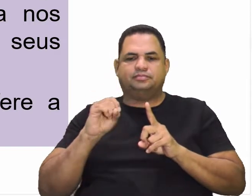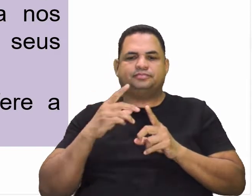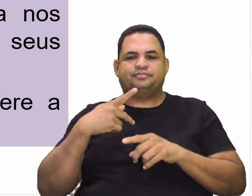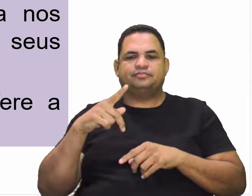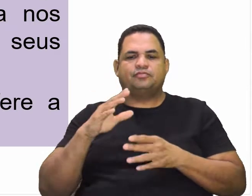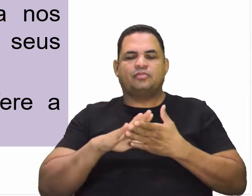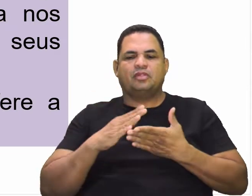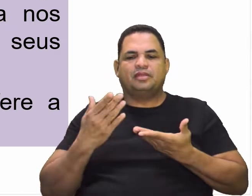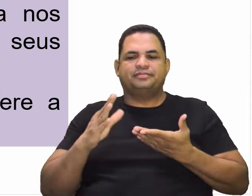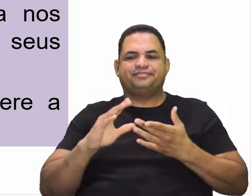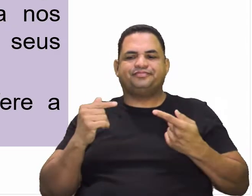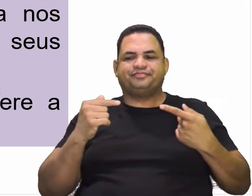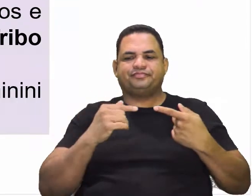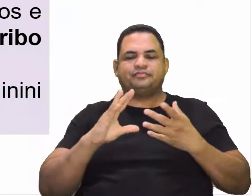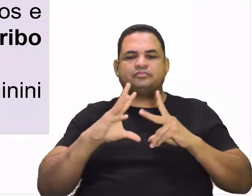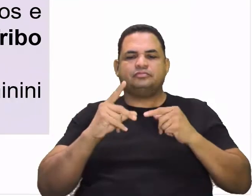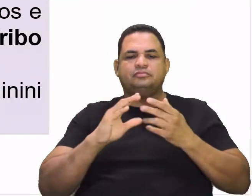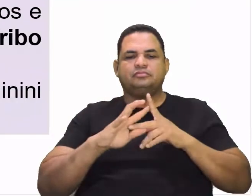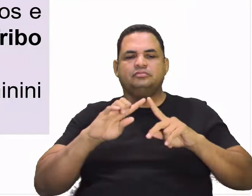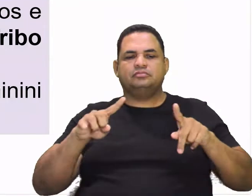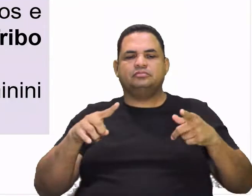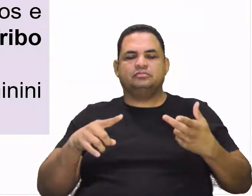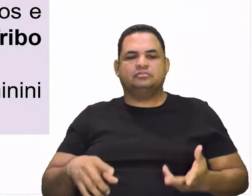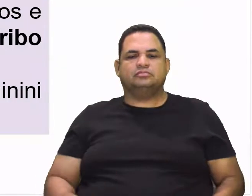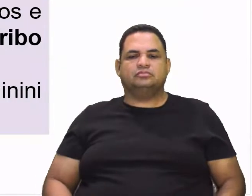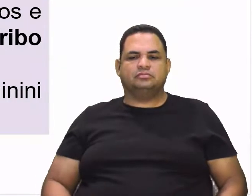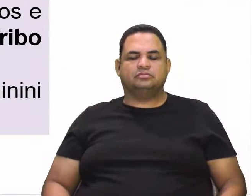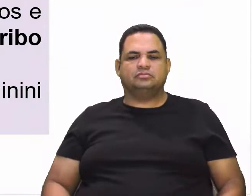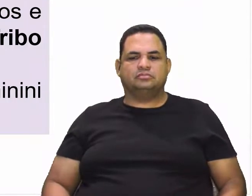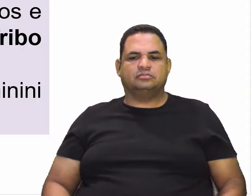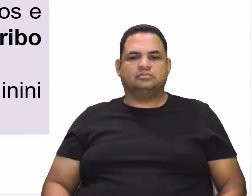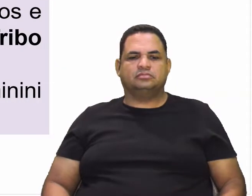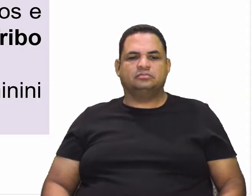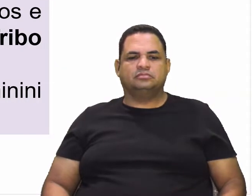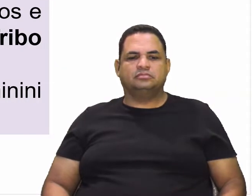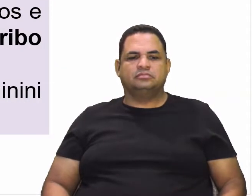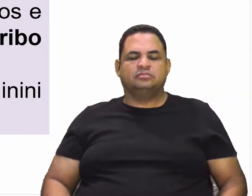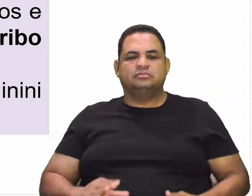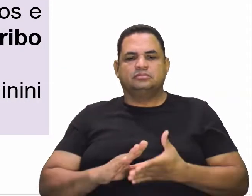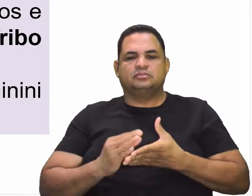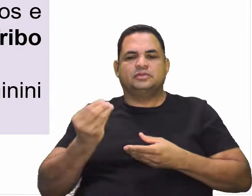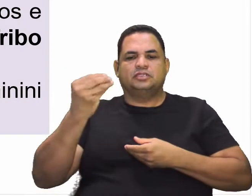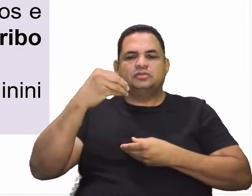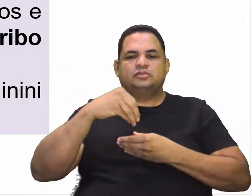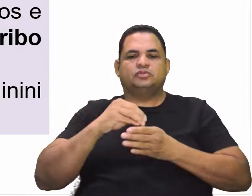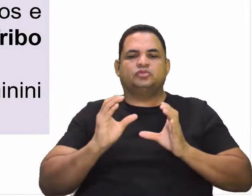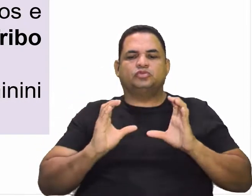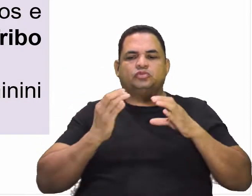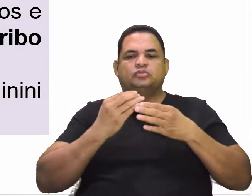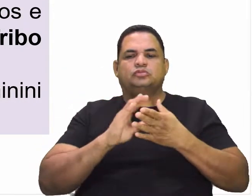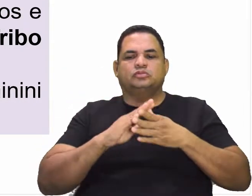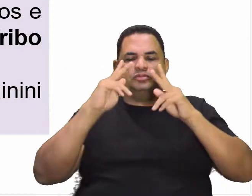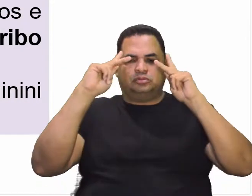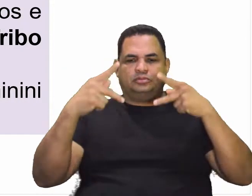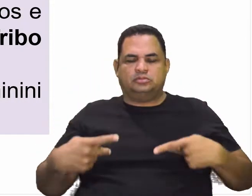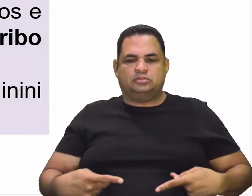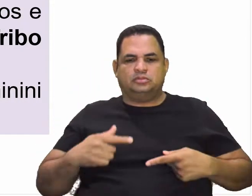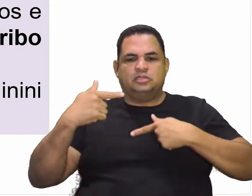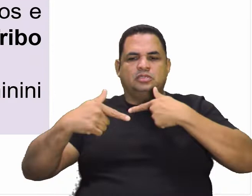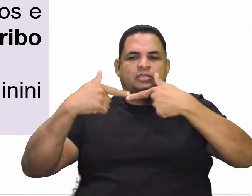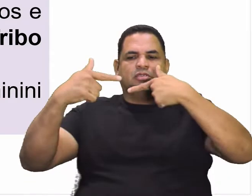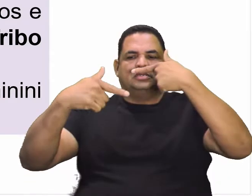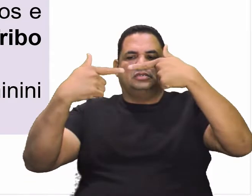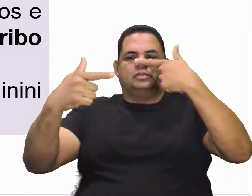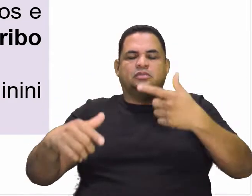para nos referir a todas essas espécies. Só que a espécie que só pertence aos seres humanos, e aí a sua evolução,